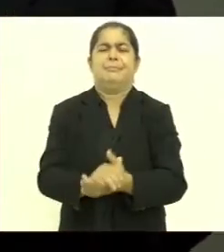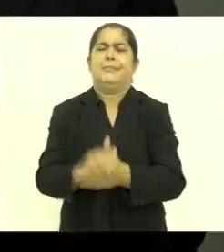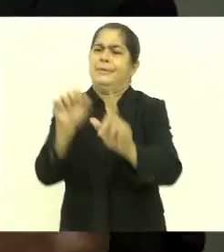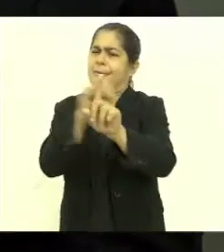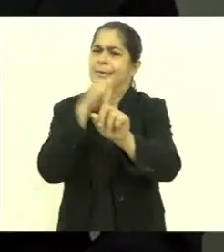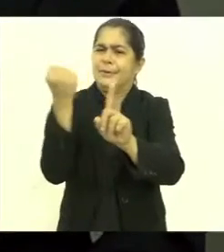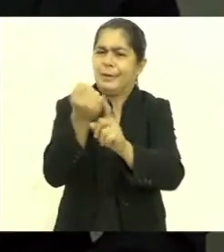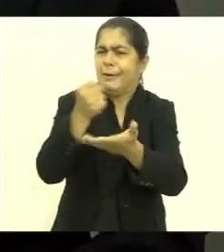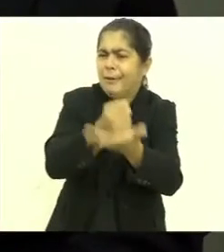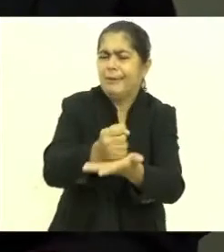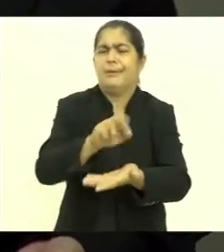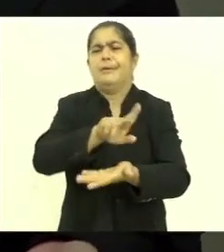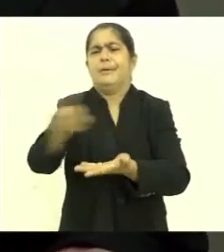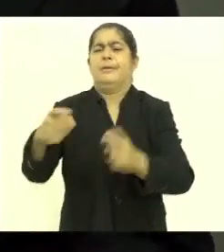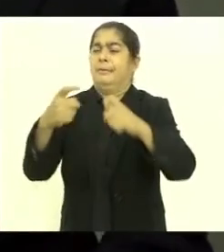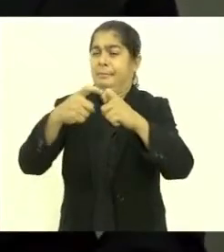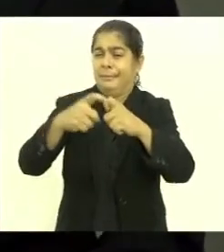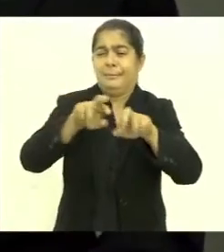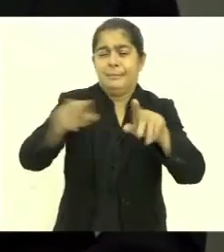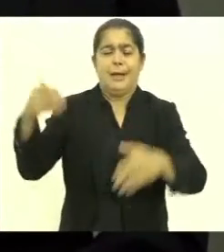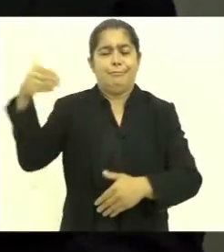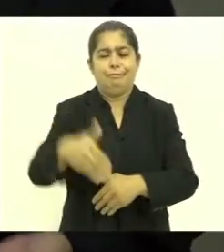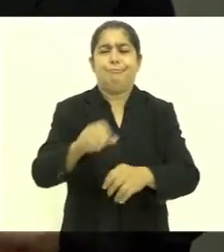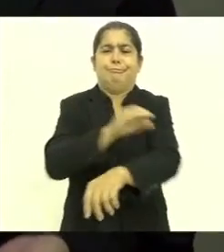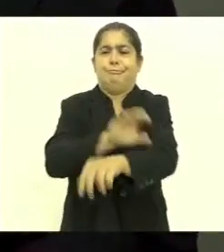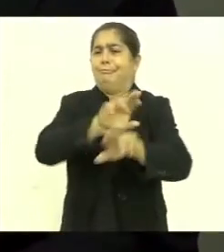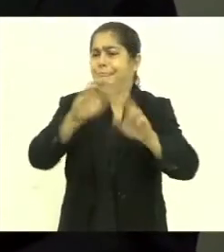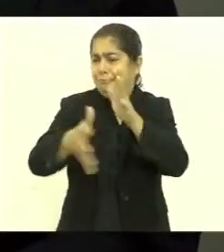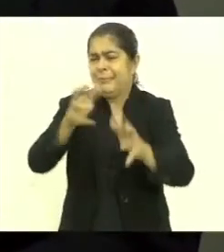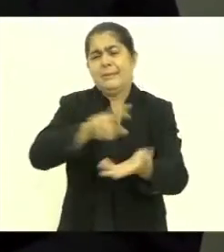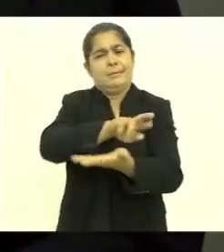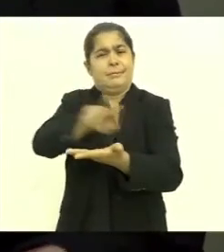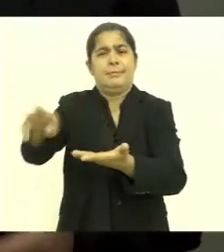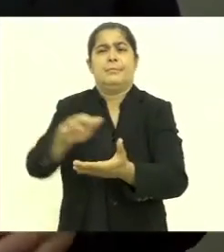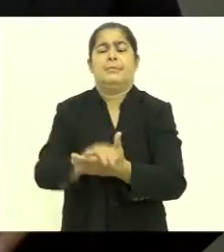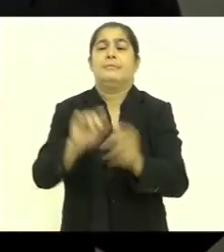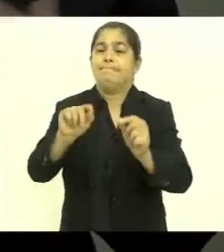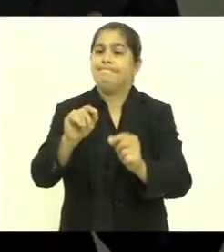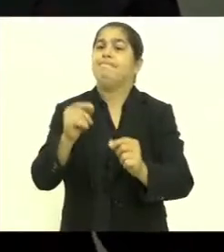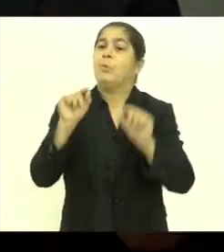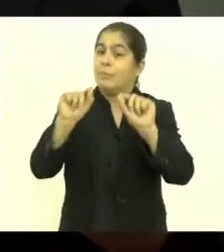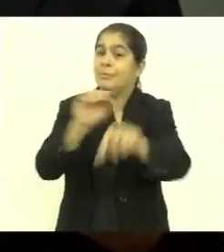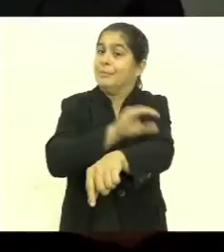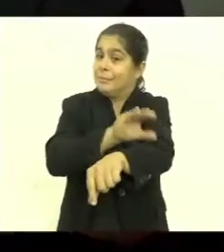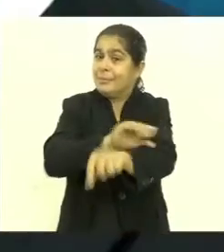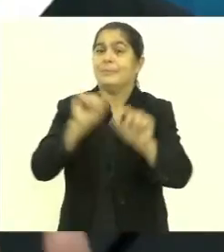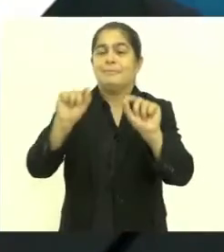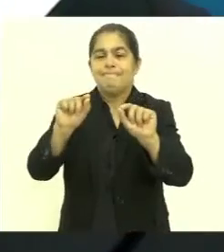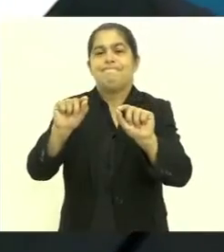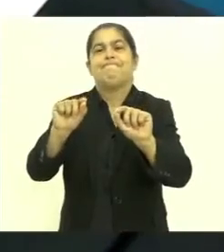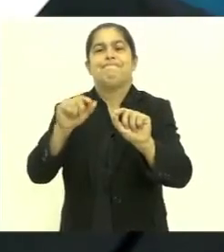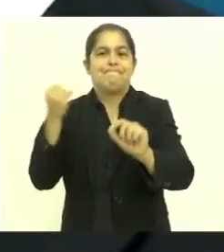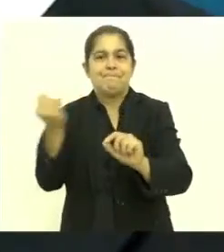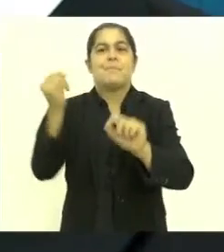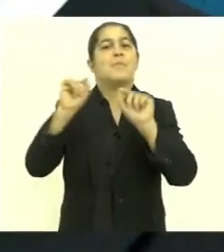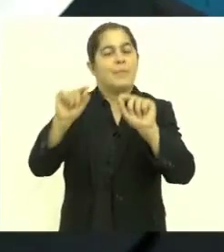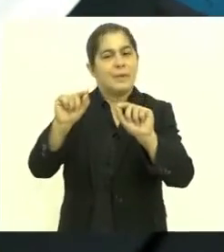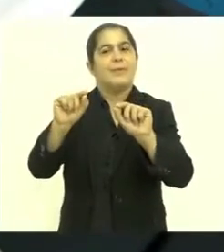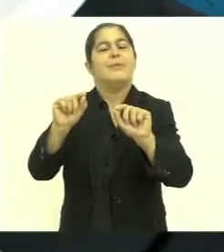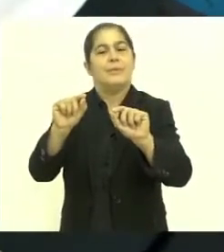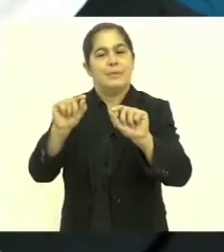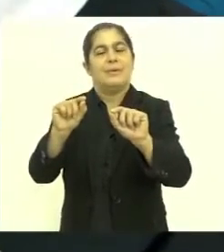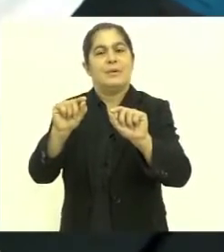aqui psicólogos, assistente social, médicos, enfim, então realmente o curso